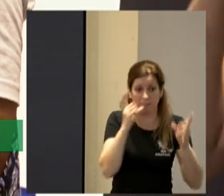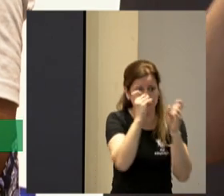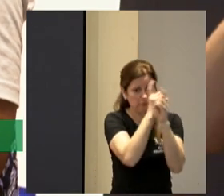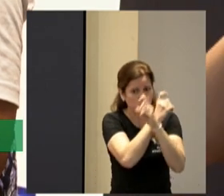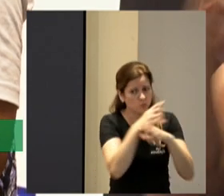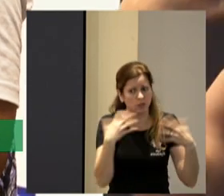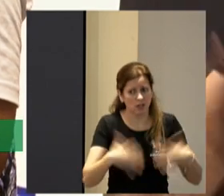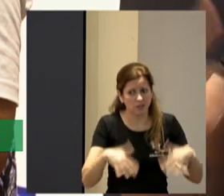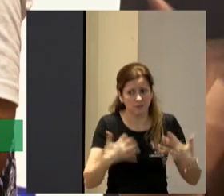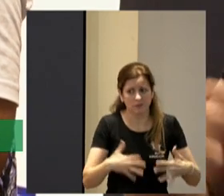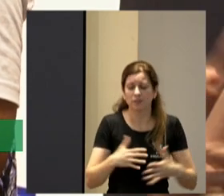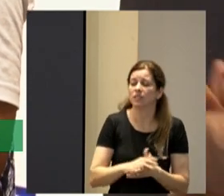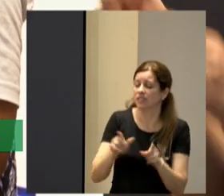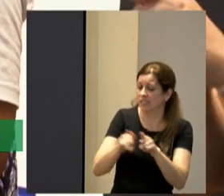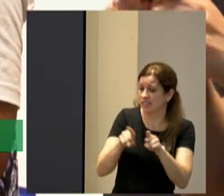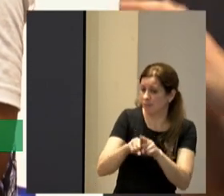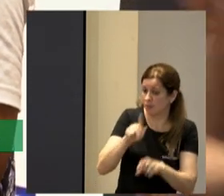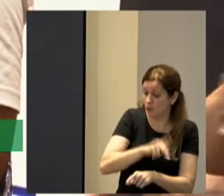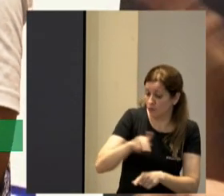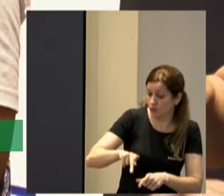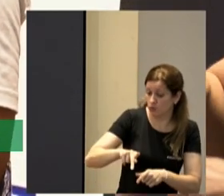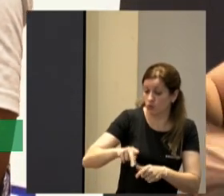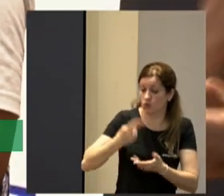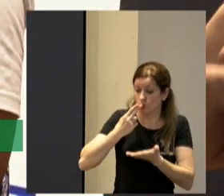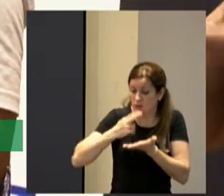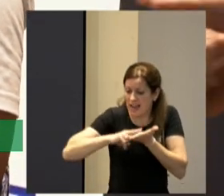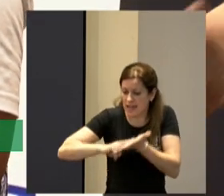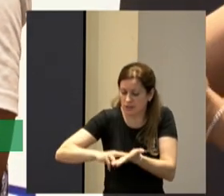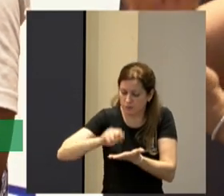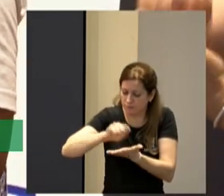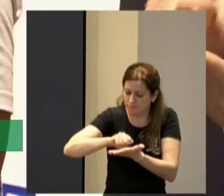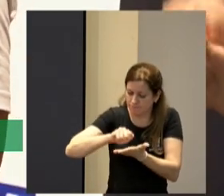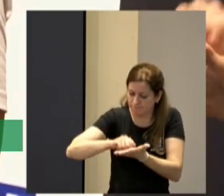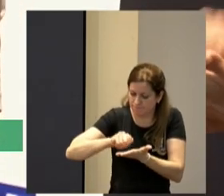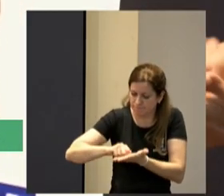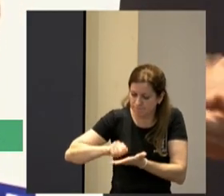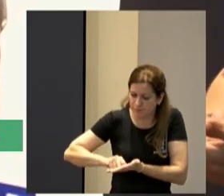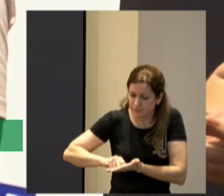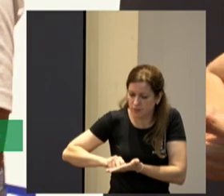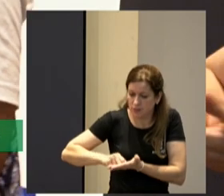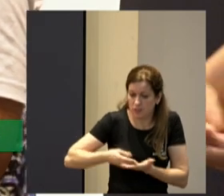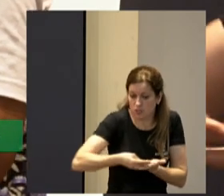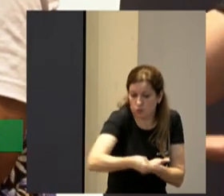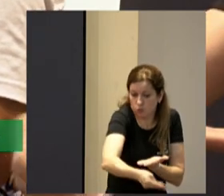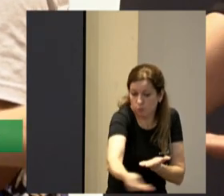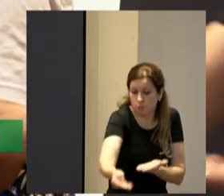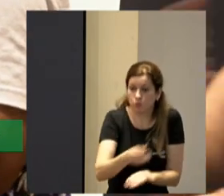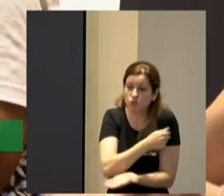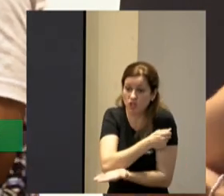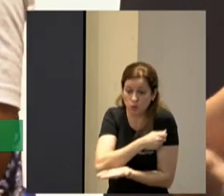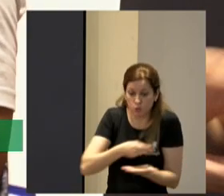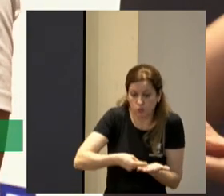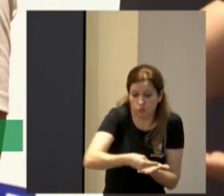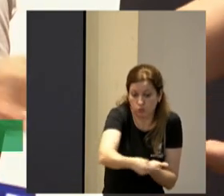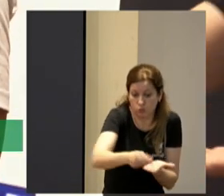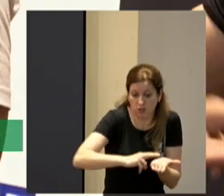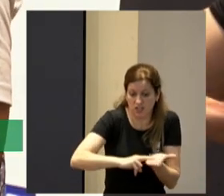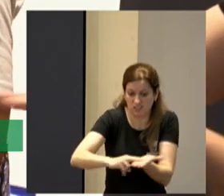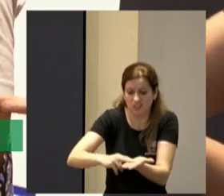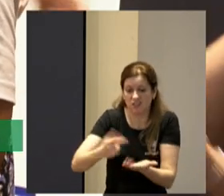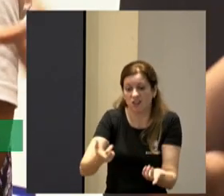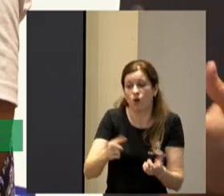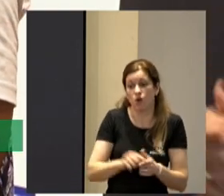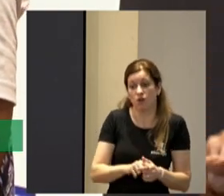registrando cartinhas escritas com o mesmo teor e distribuídas aos alunos, dizendo que, em razão de uma música